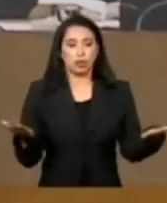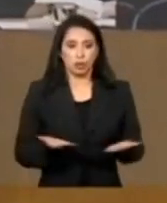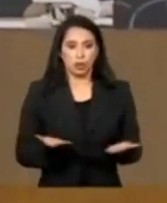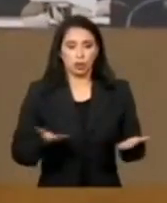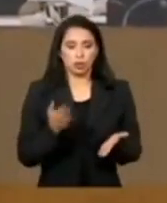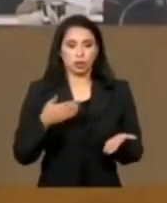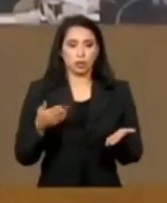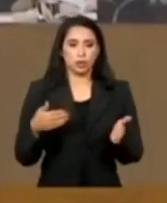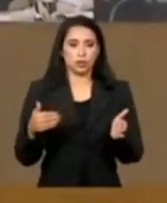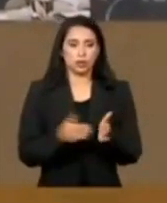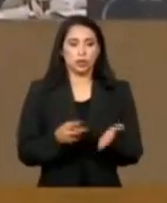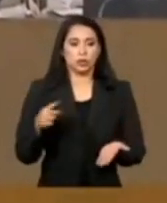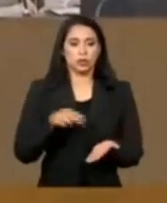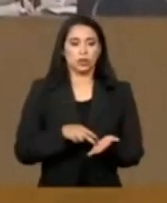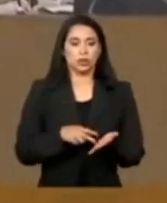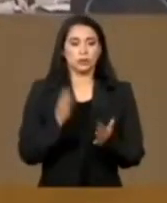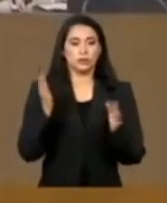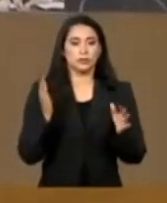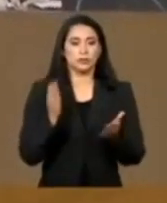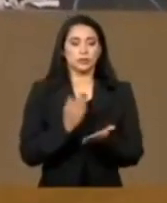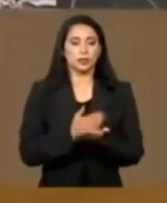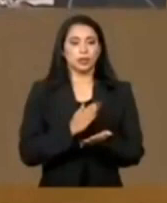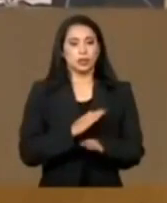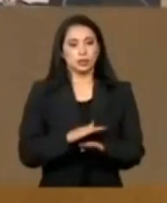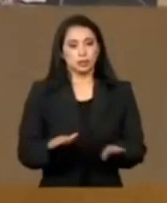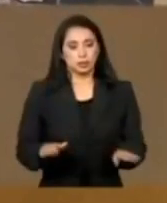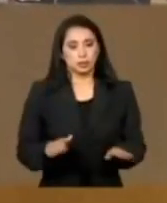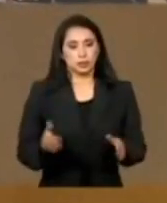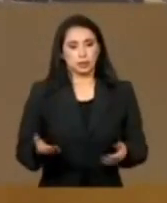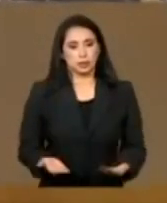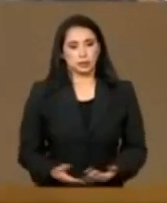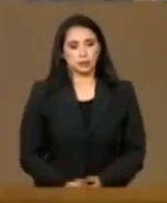na rodada de hoje declaro suspensa acessórios